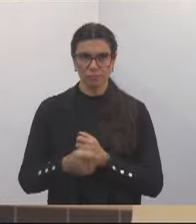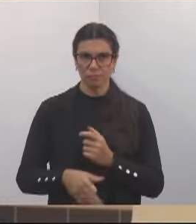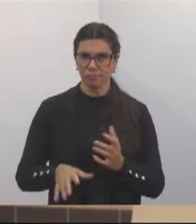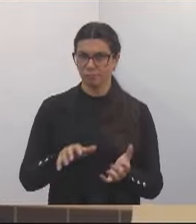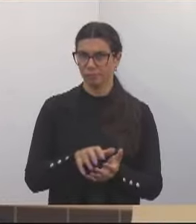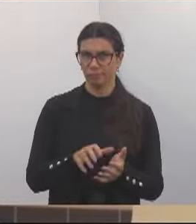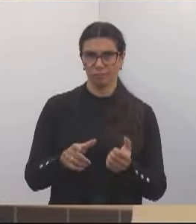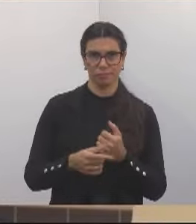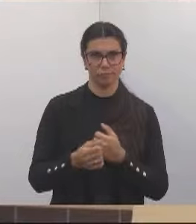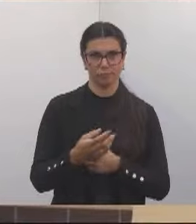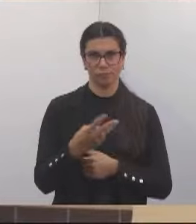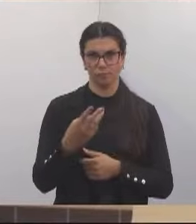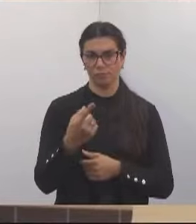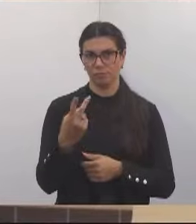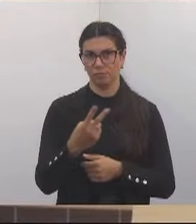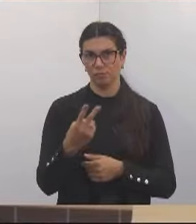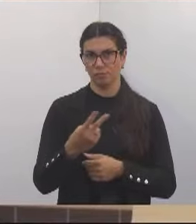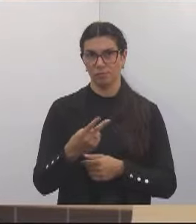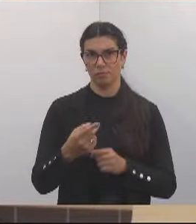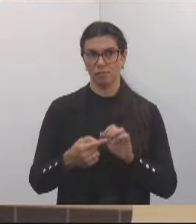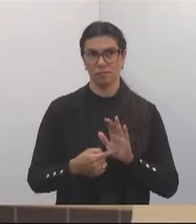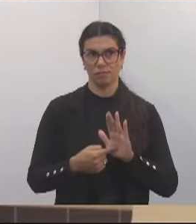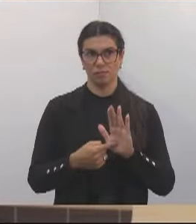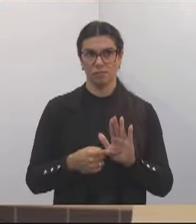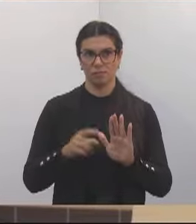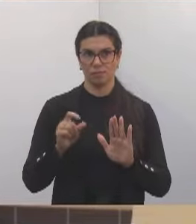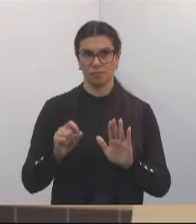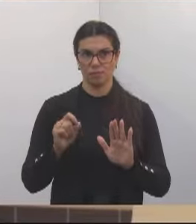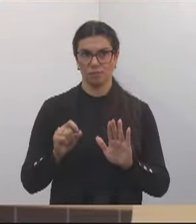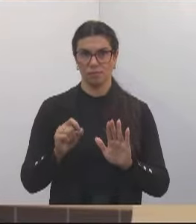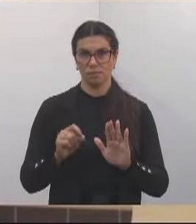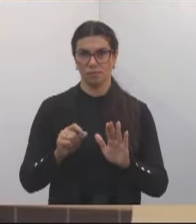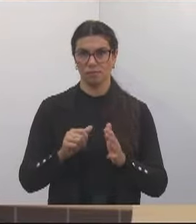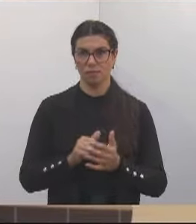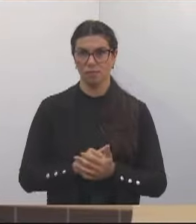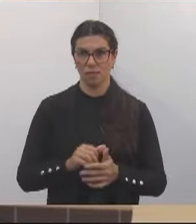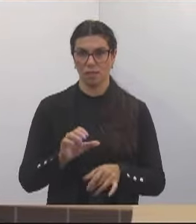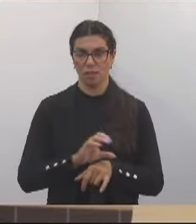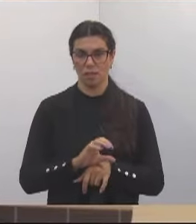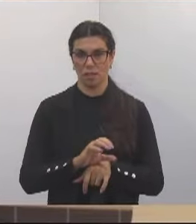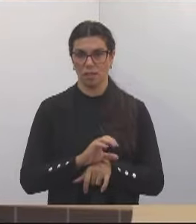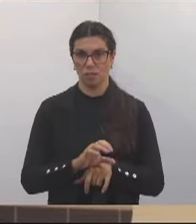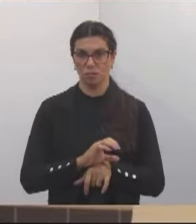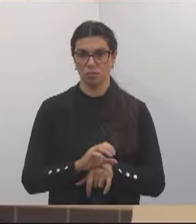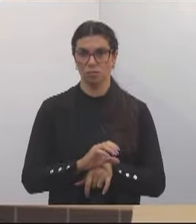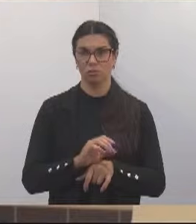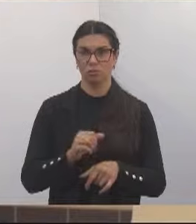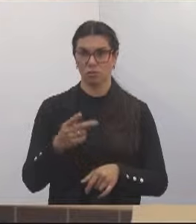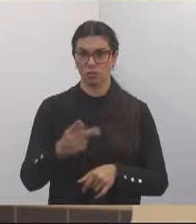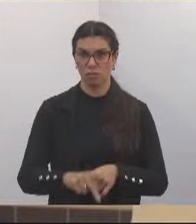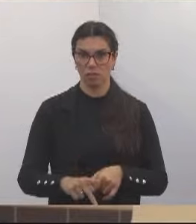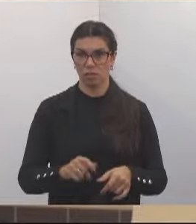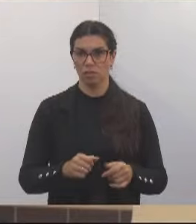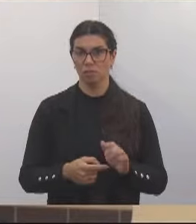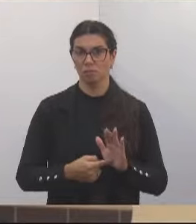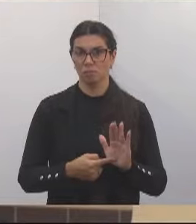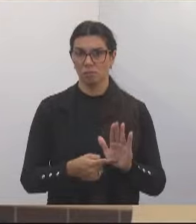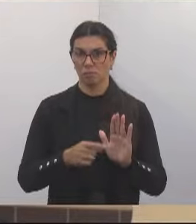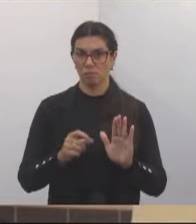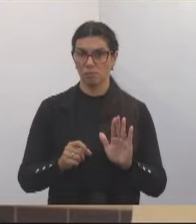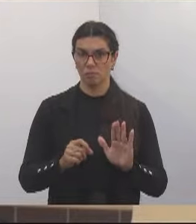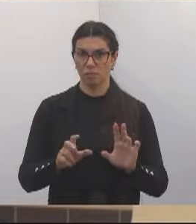o artigo 32 da lei orgânica do nosso município, que é a constituição do município? Ela disse assim, ó: